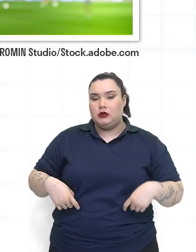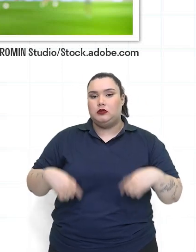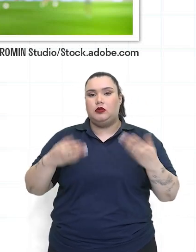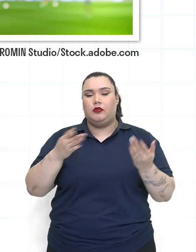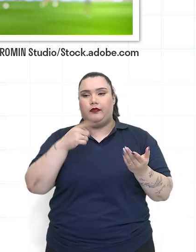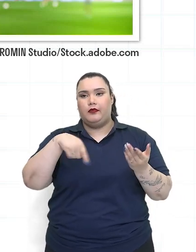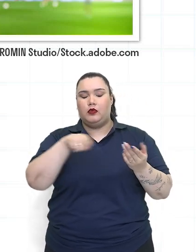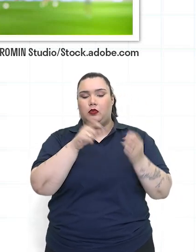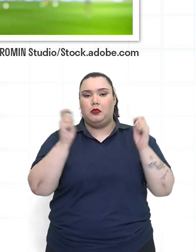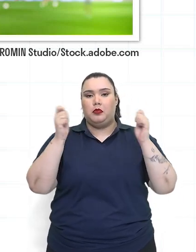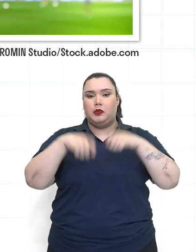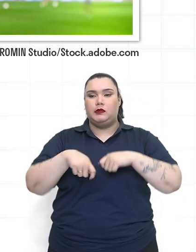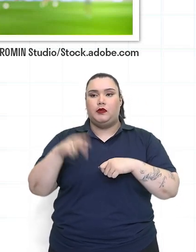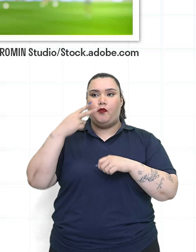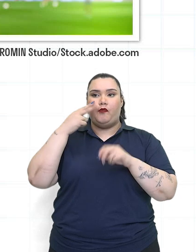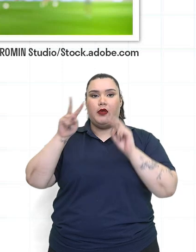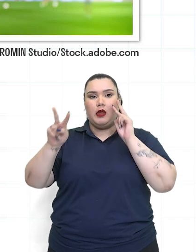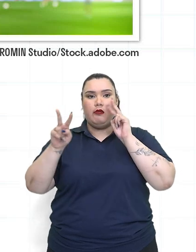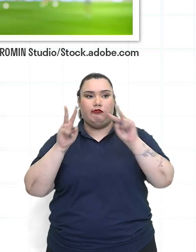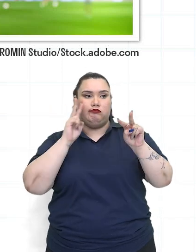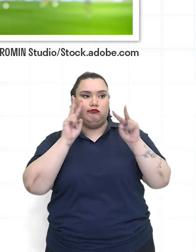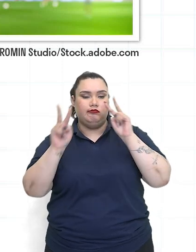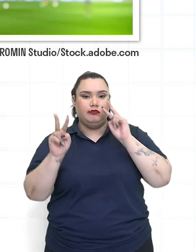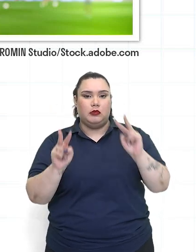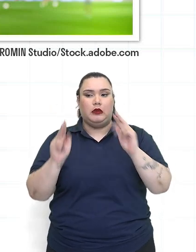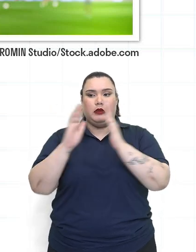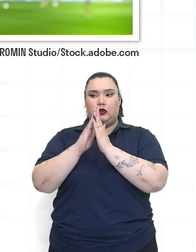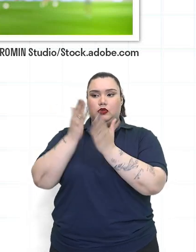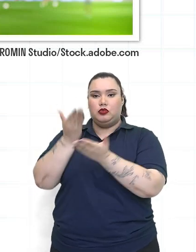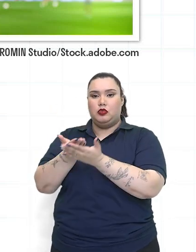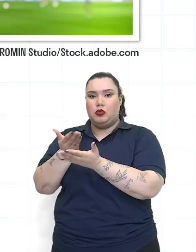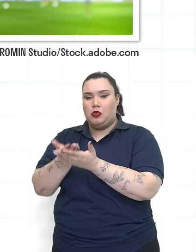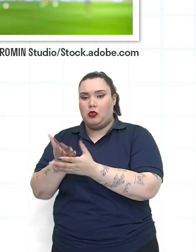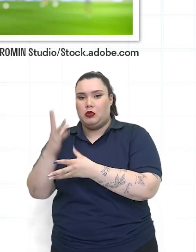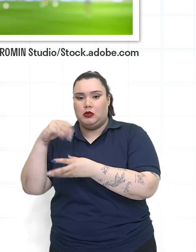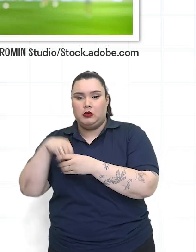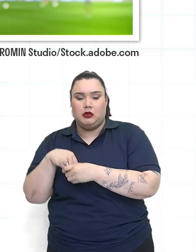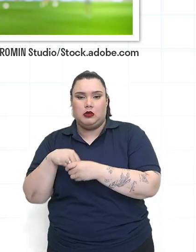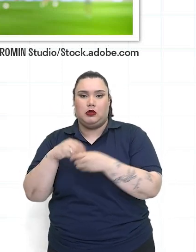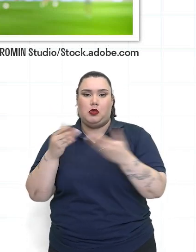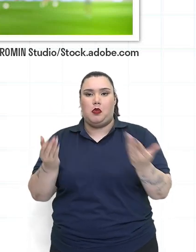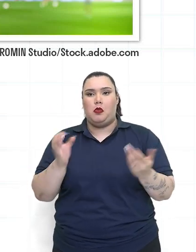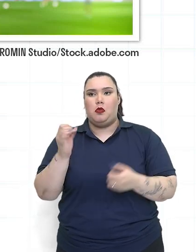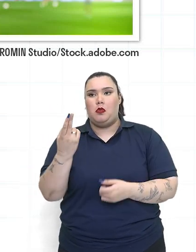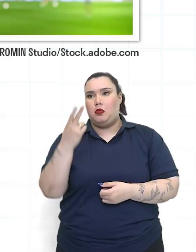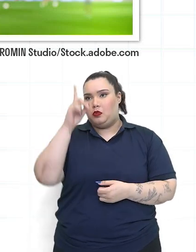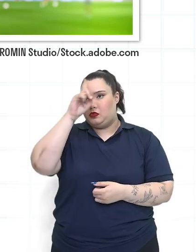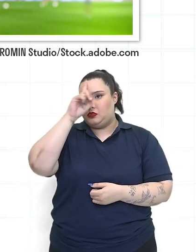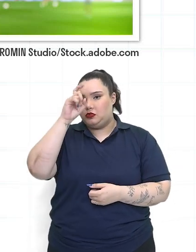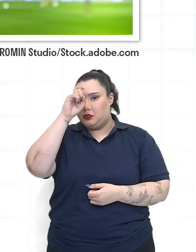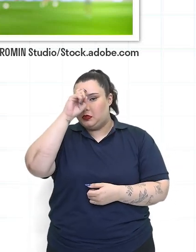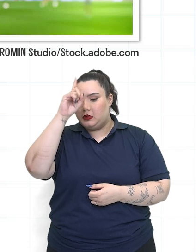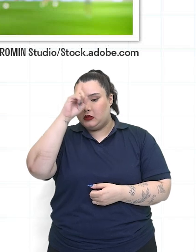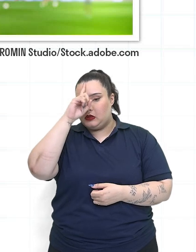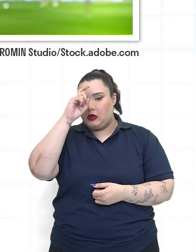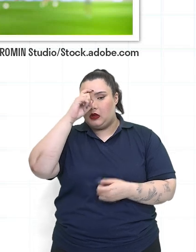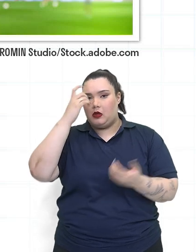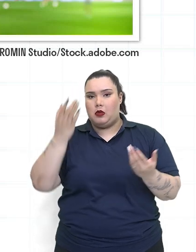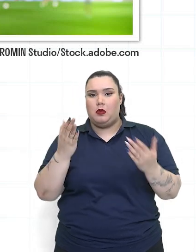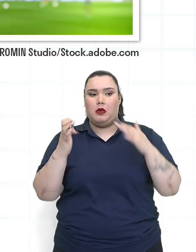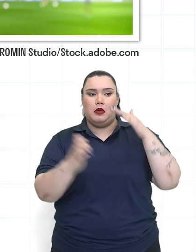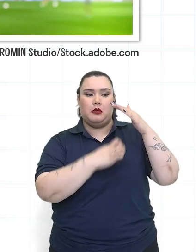placas que você pode encontrar na escola, no hospital, né, em